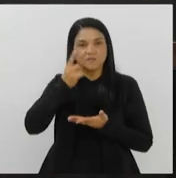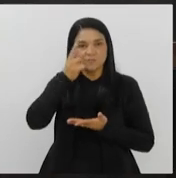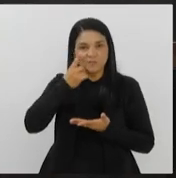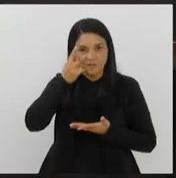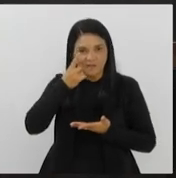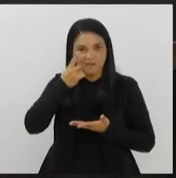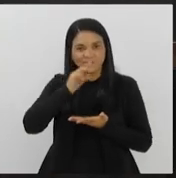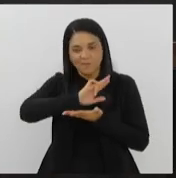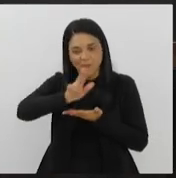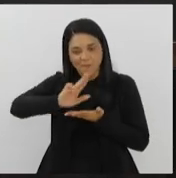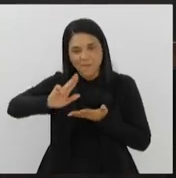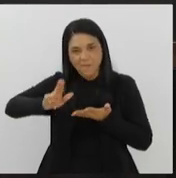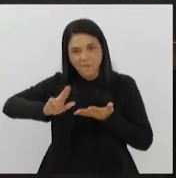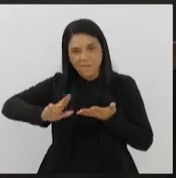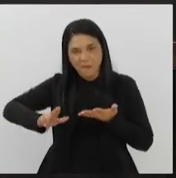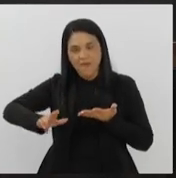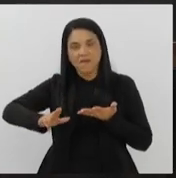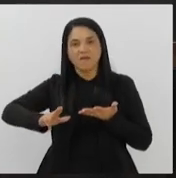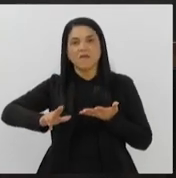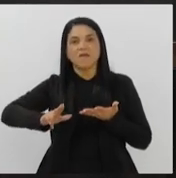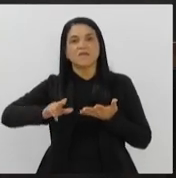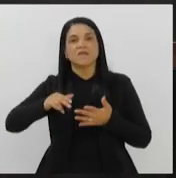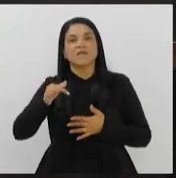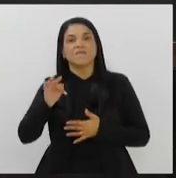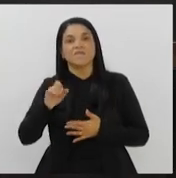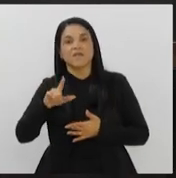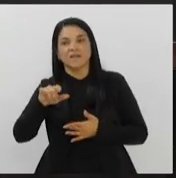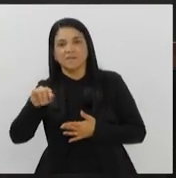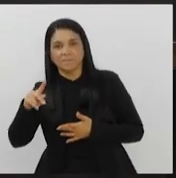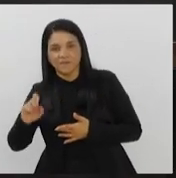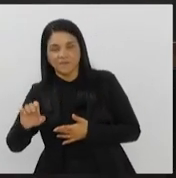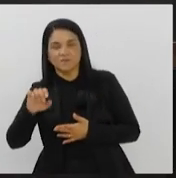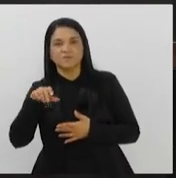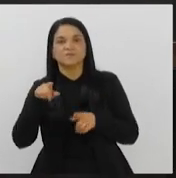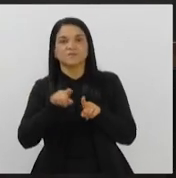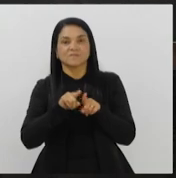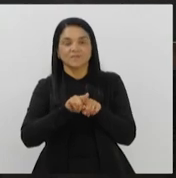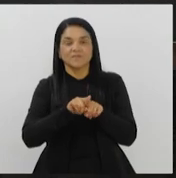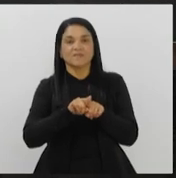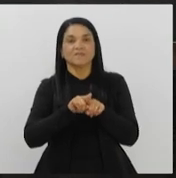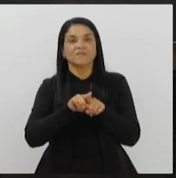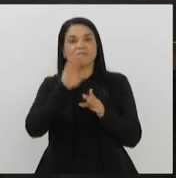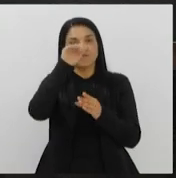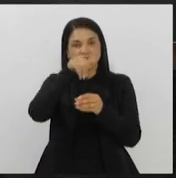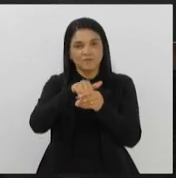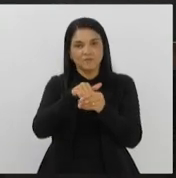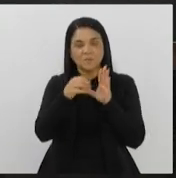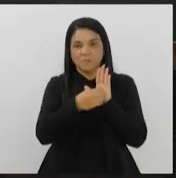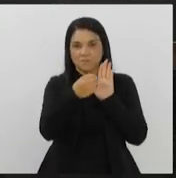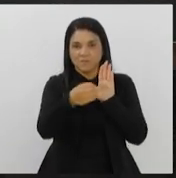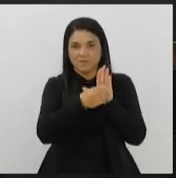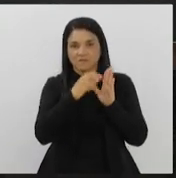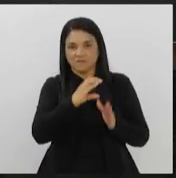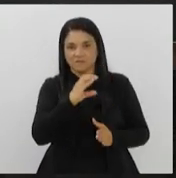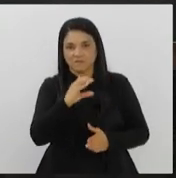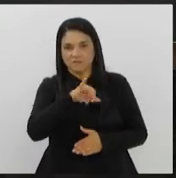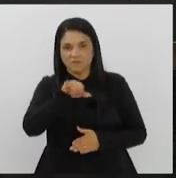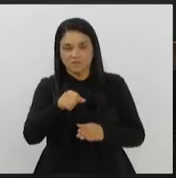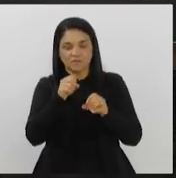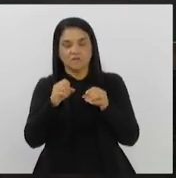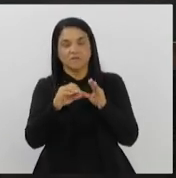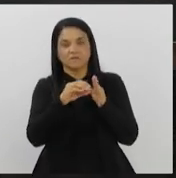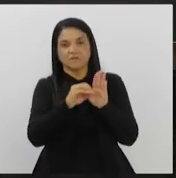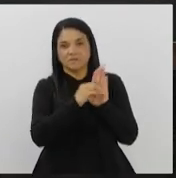Cozolino, Jair Bittencourt, Dionísio Lins e Felipe Soares. Em votação, o parecer da CCJ às emendas de